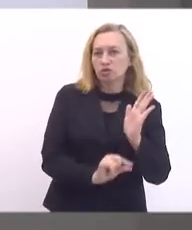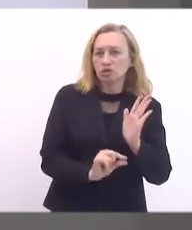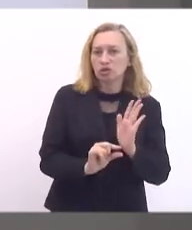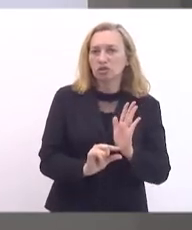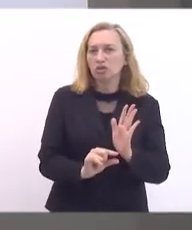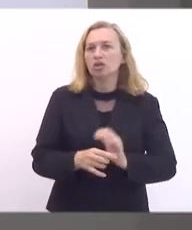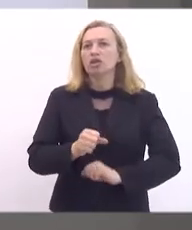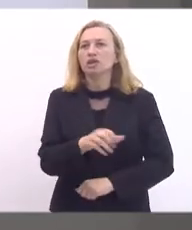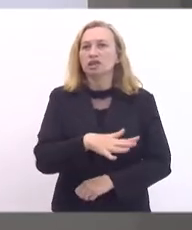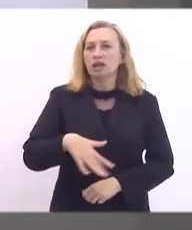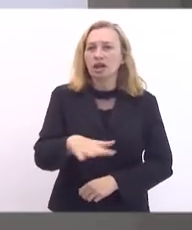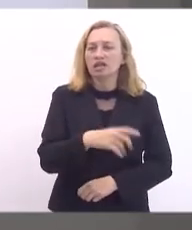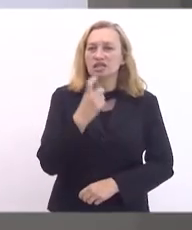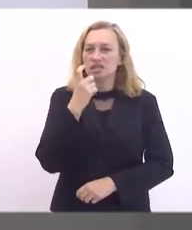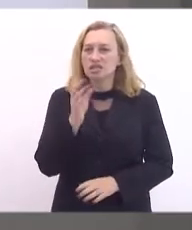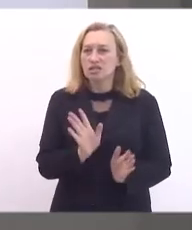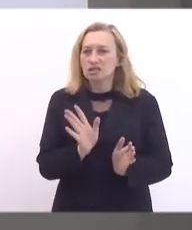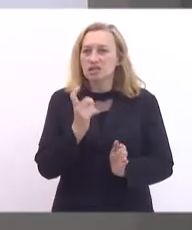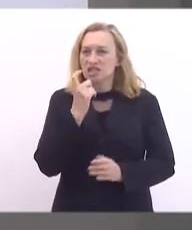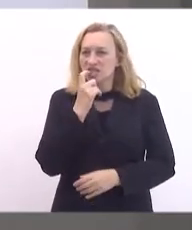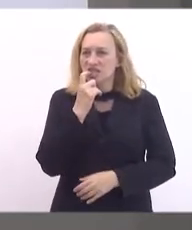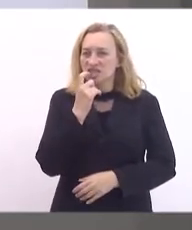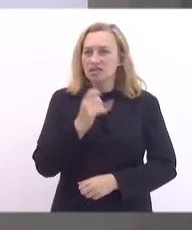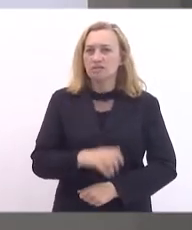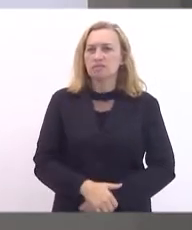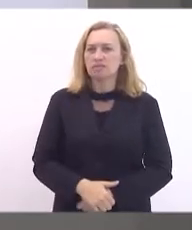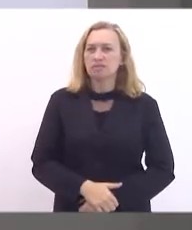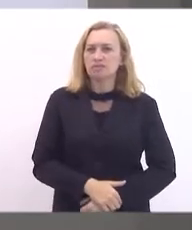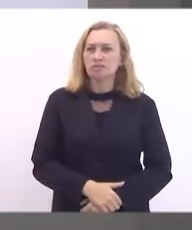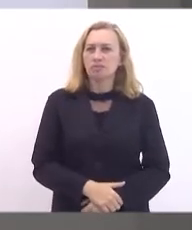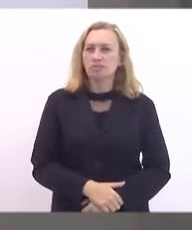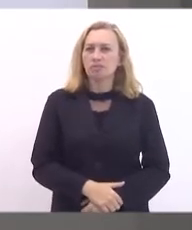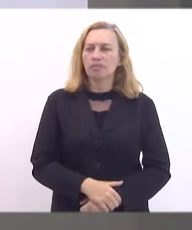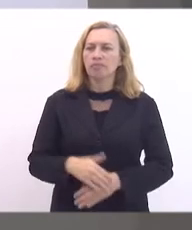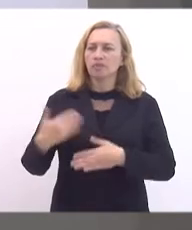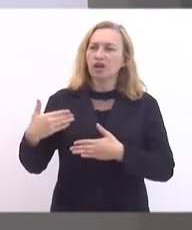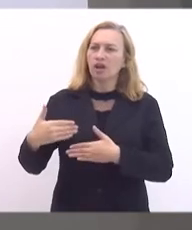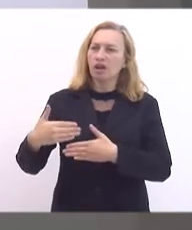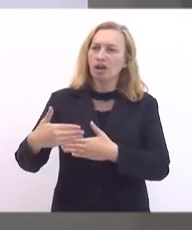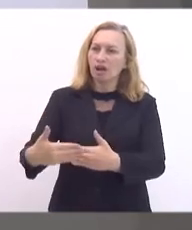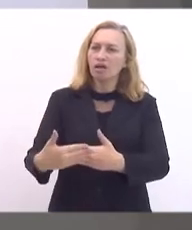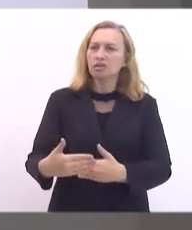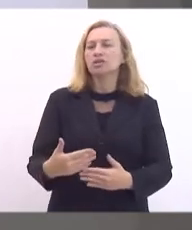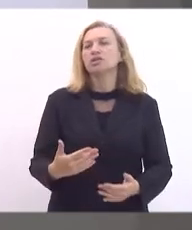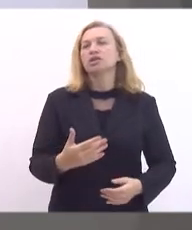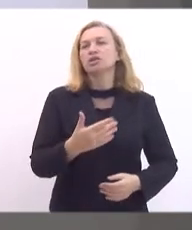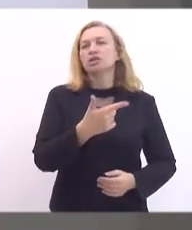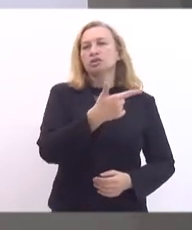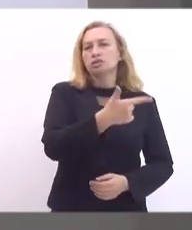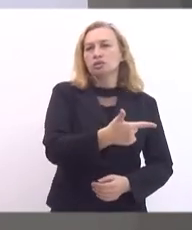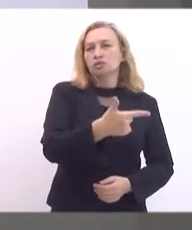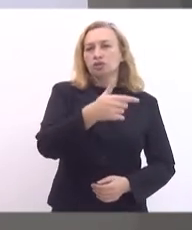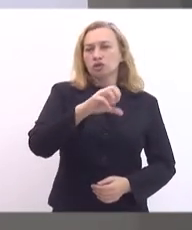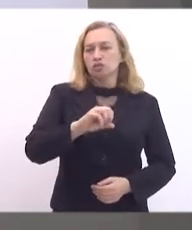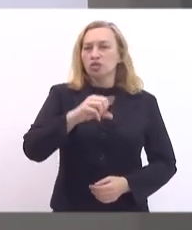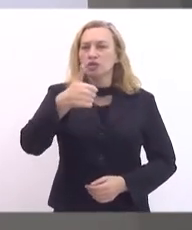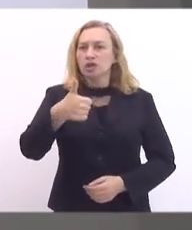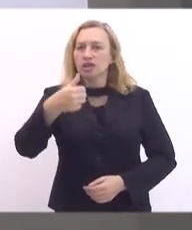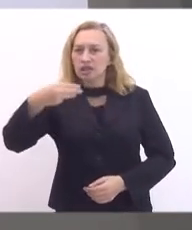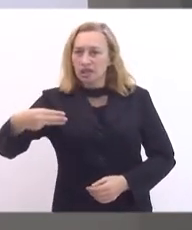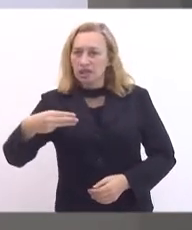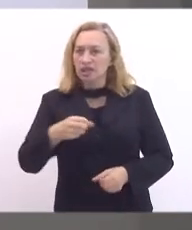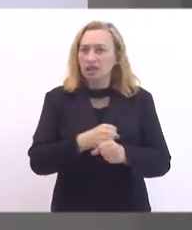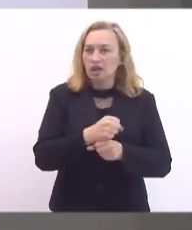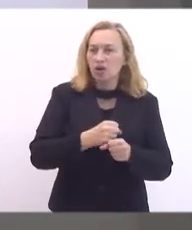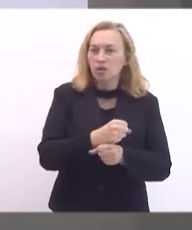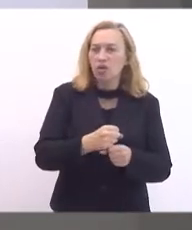e no setor de plástico ao longo de 2013 que é o ano